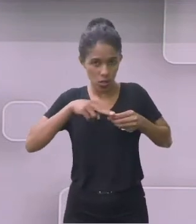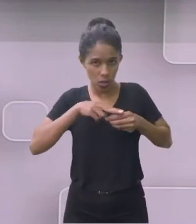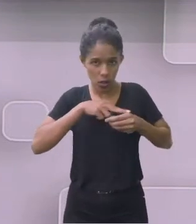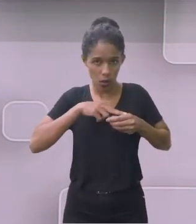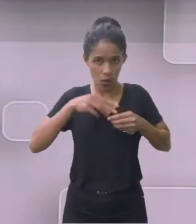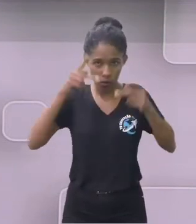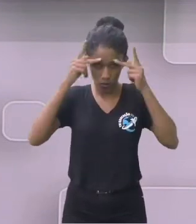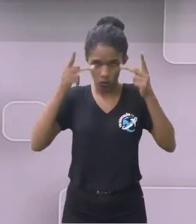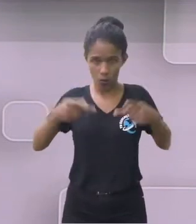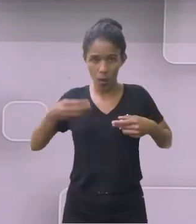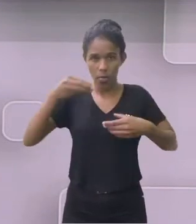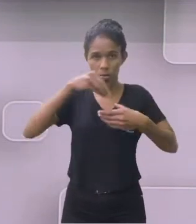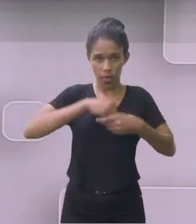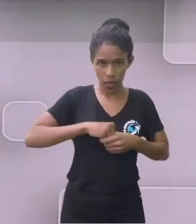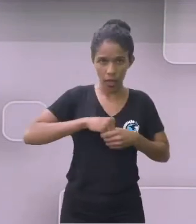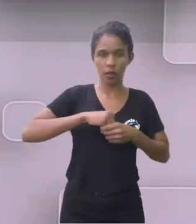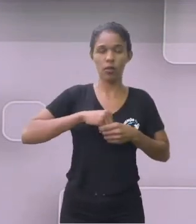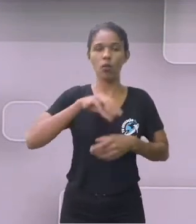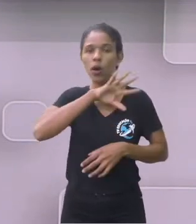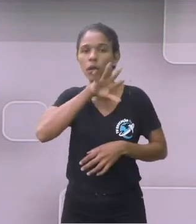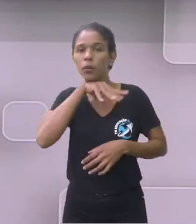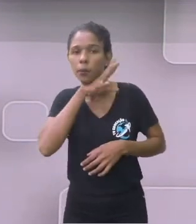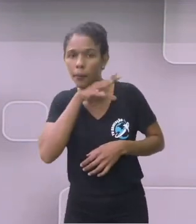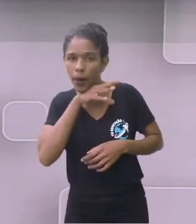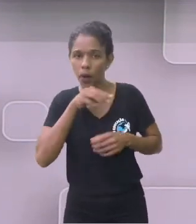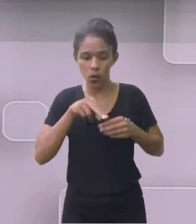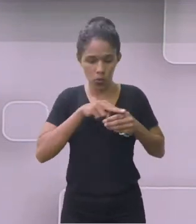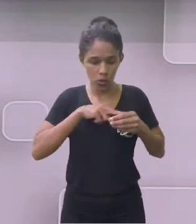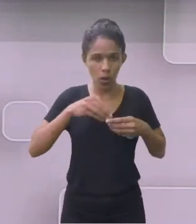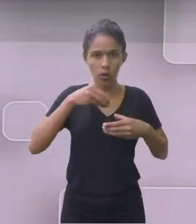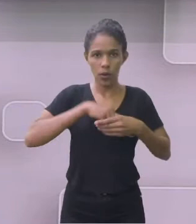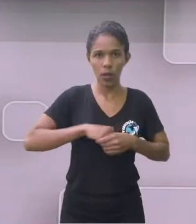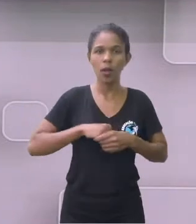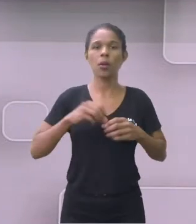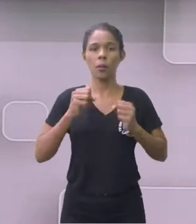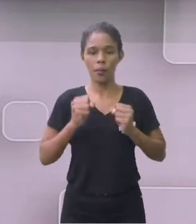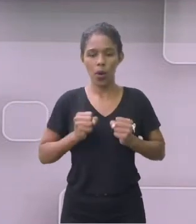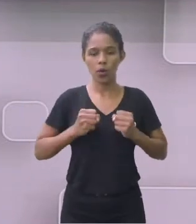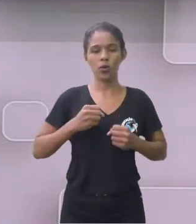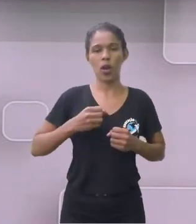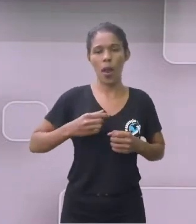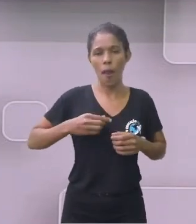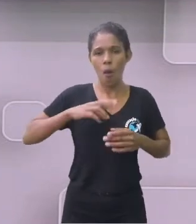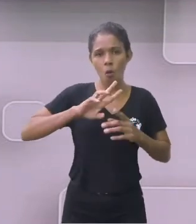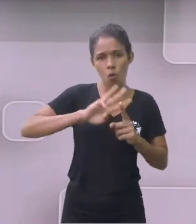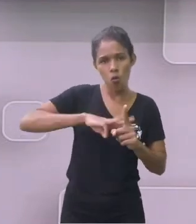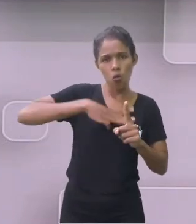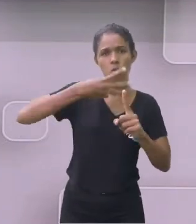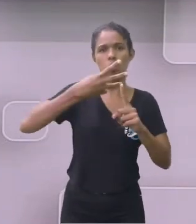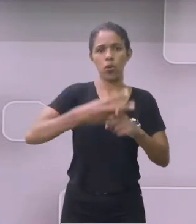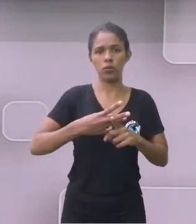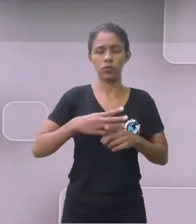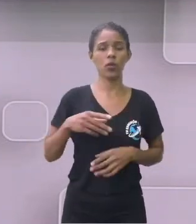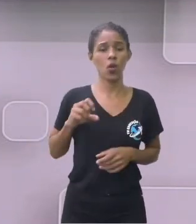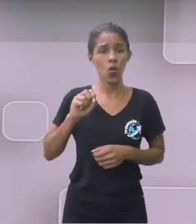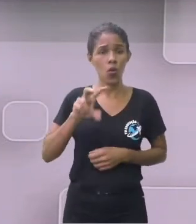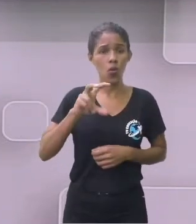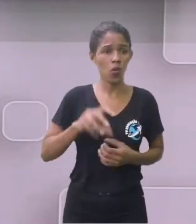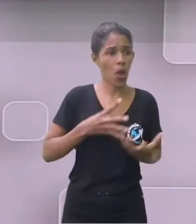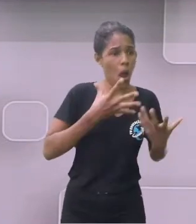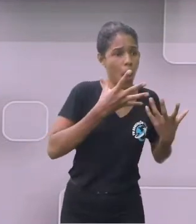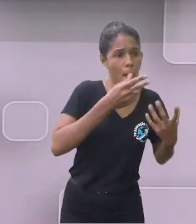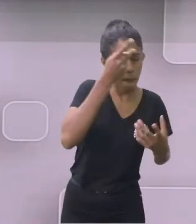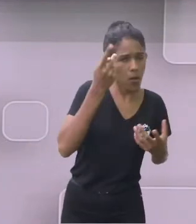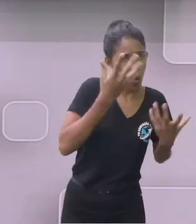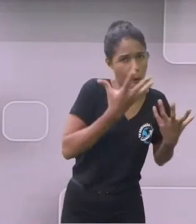animais, onde vivem e se multiplicam. Os vírus se propagam muito, sendo a transmissão entre as pessoas rápida e